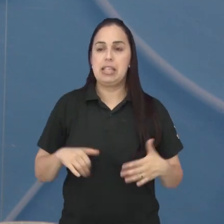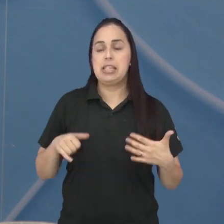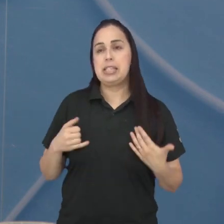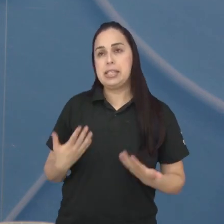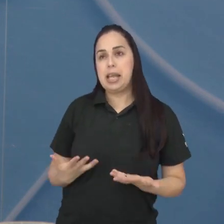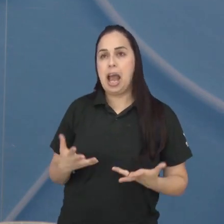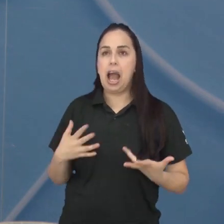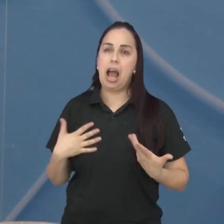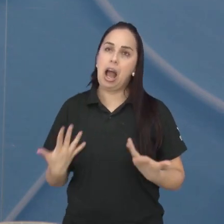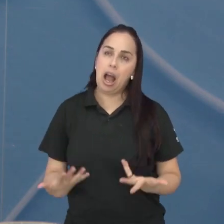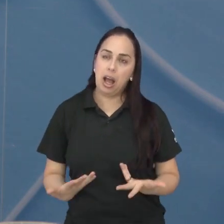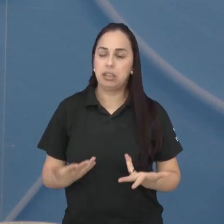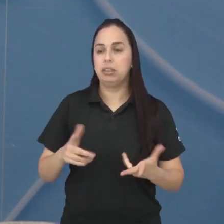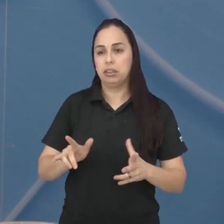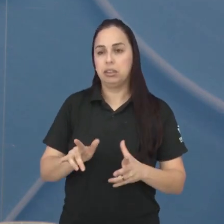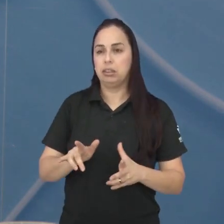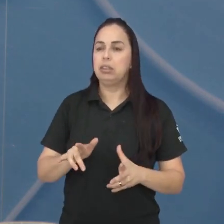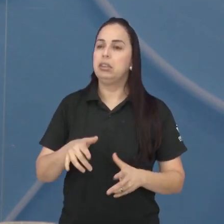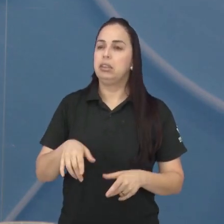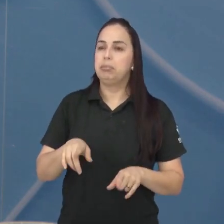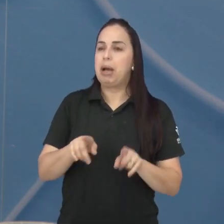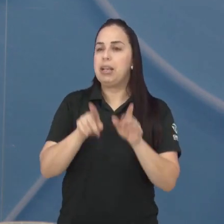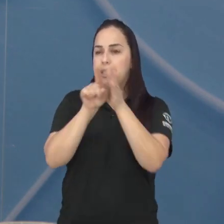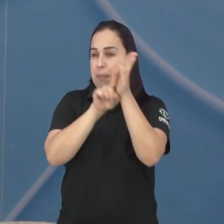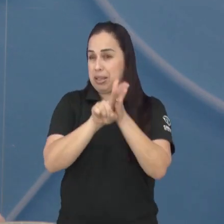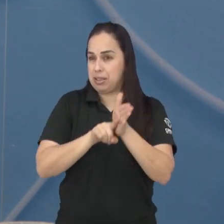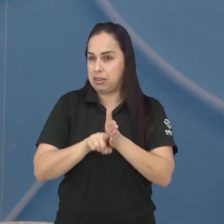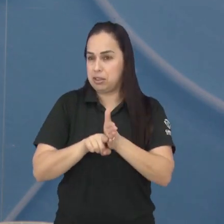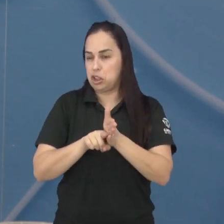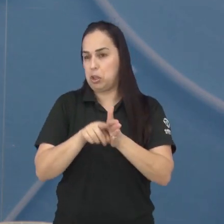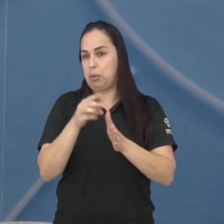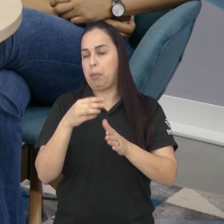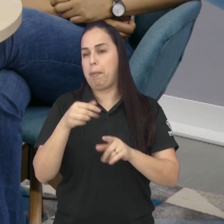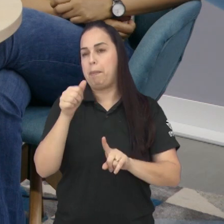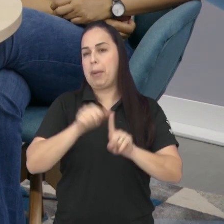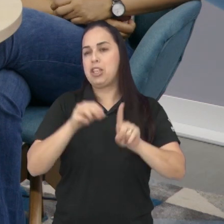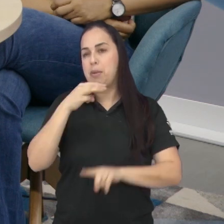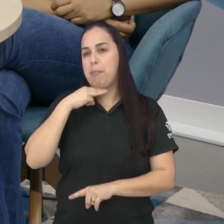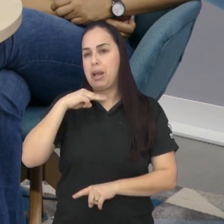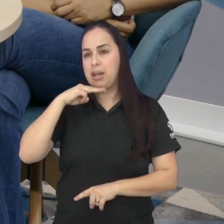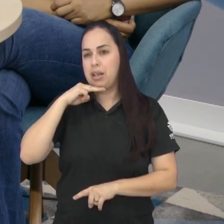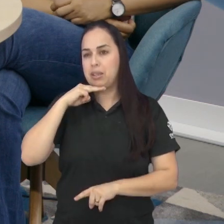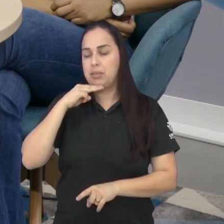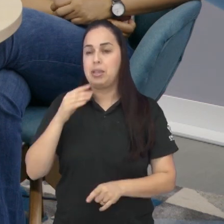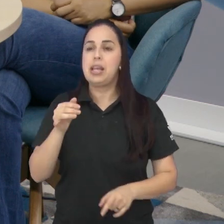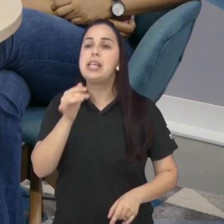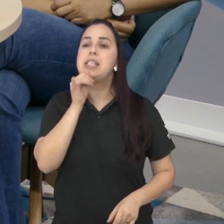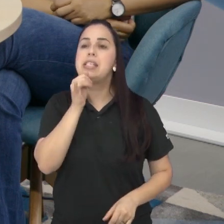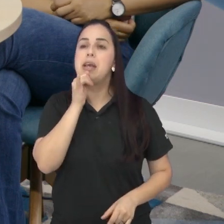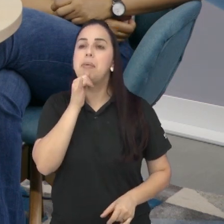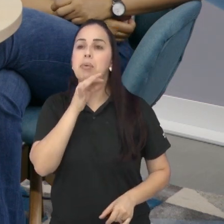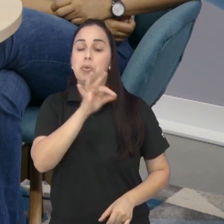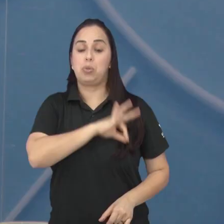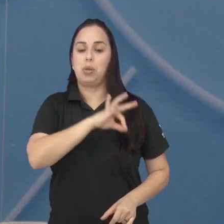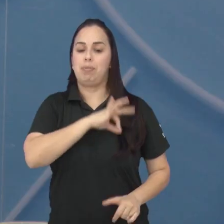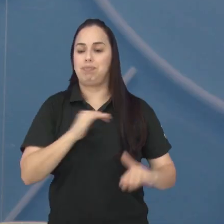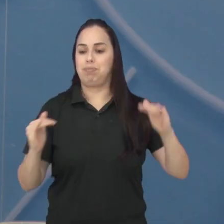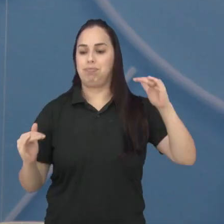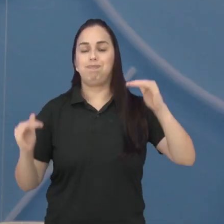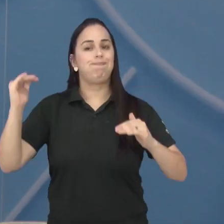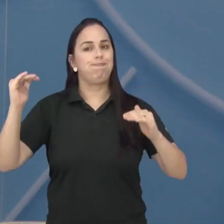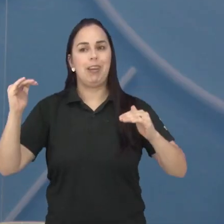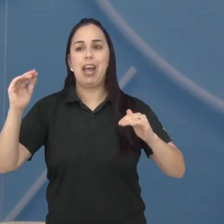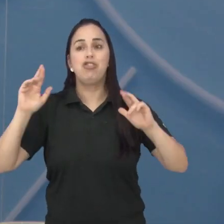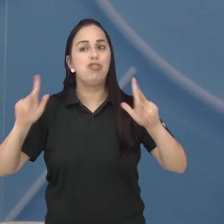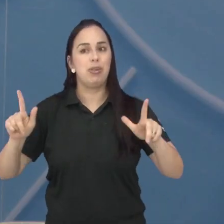né? Vamos lá, né? Dados recentes de março agora, a diferença salarial no Sudeste entre